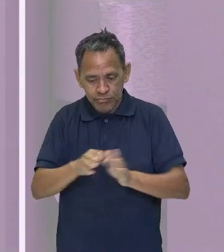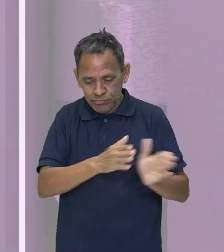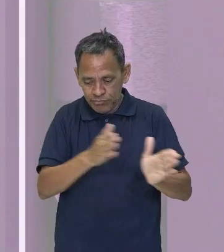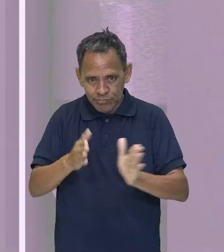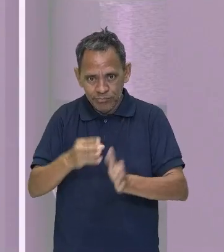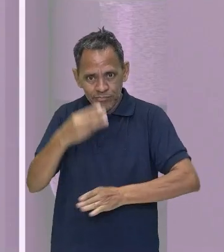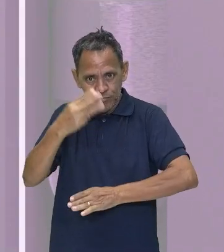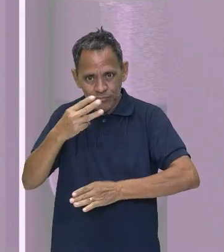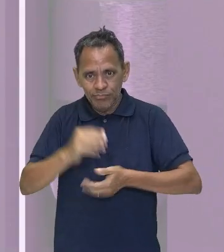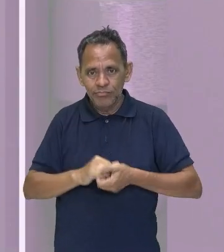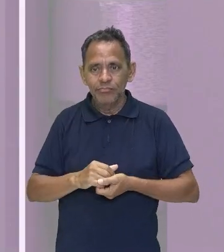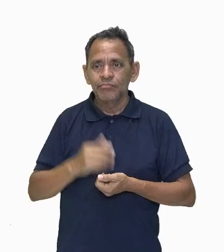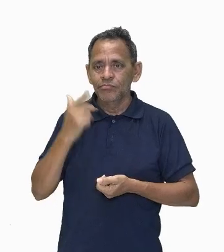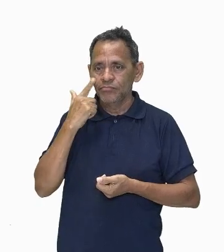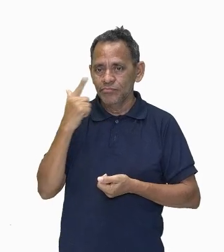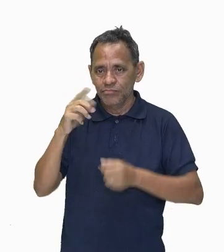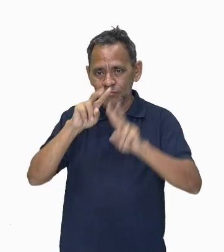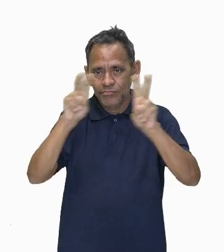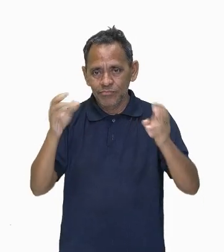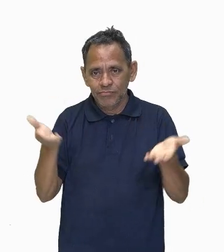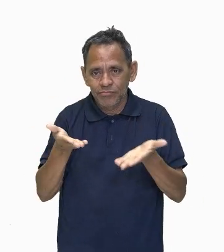ver o que nós temos para a nossa aula.